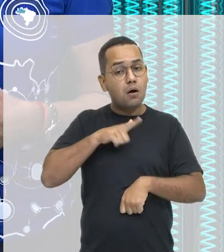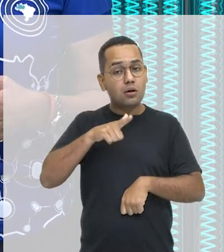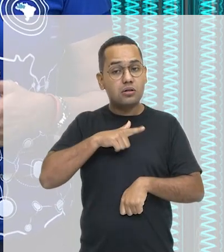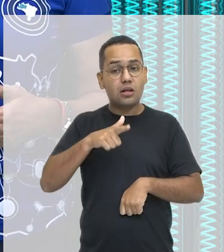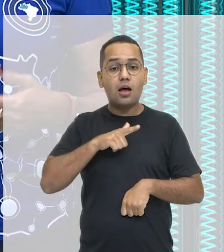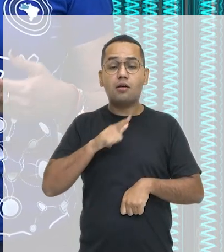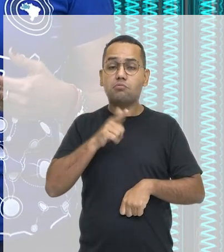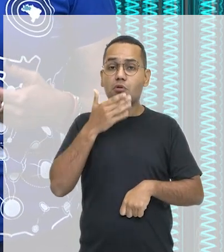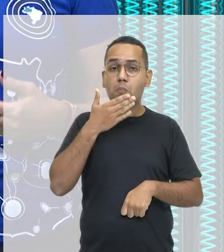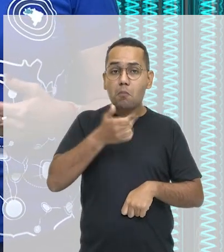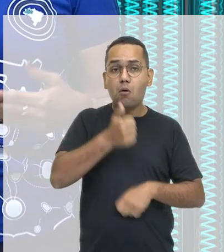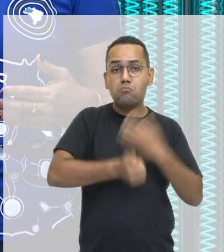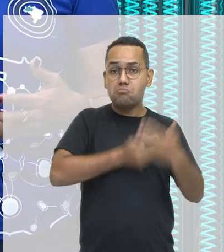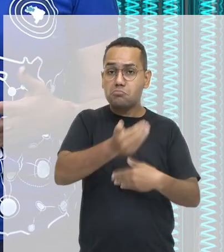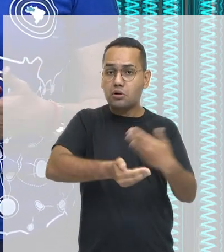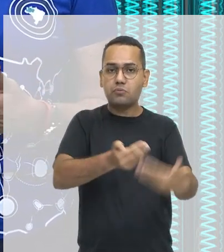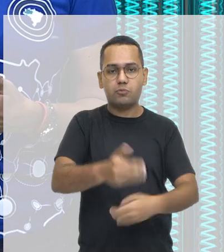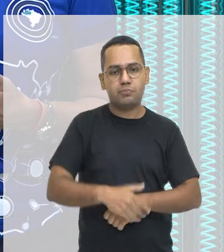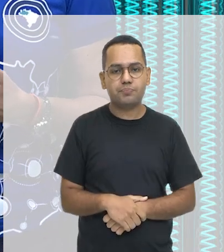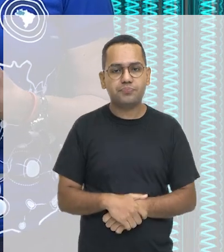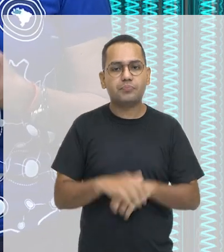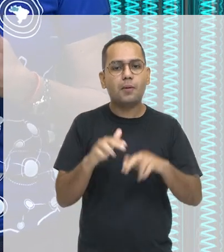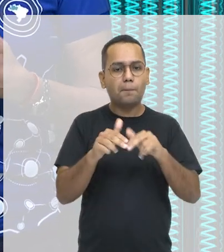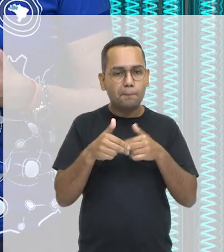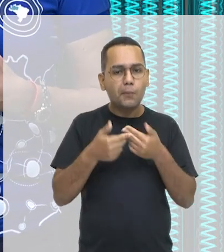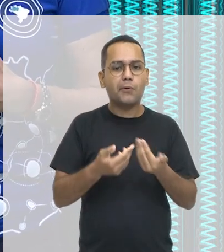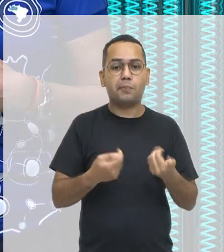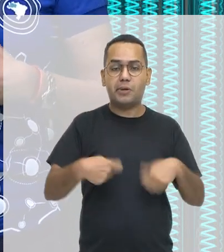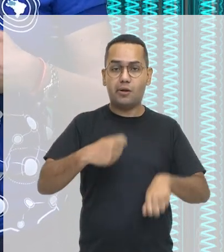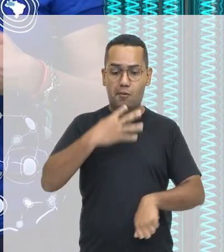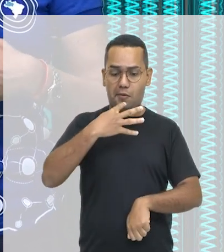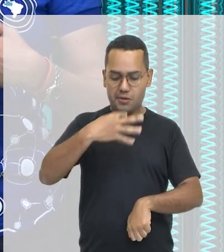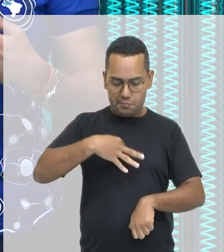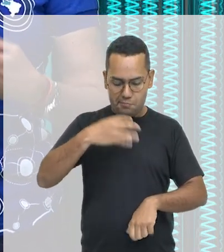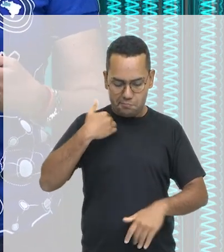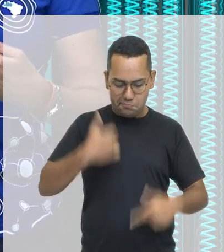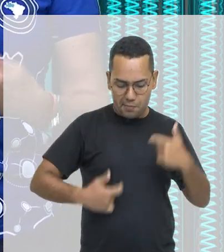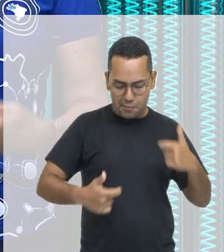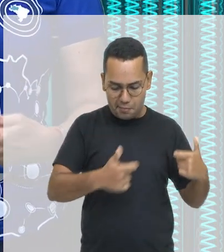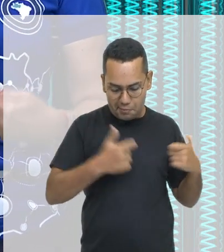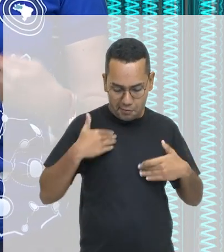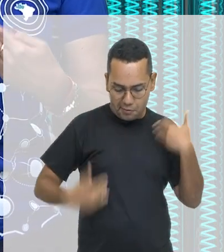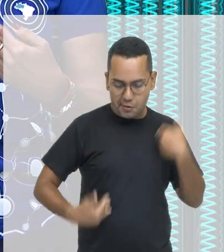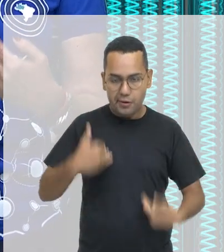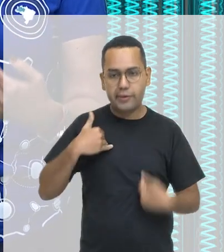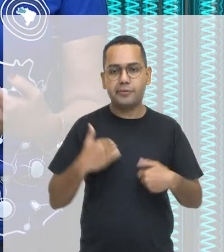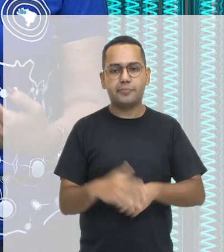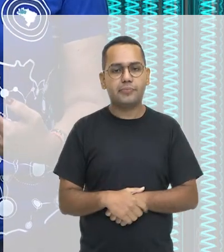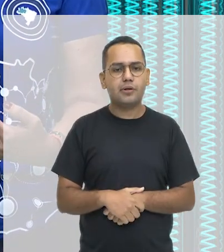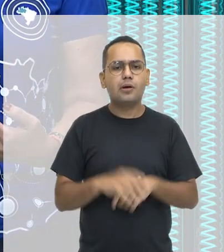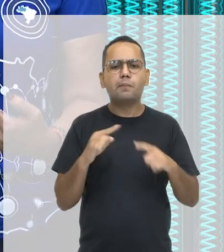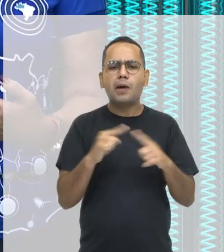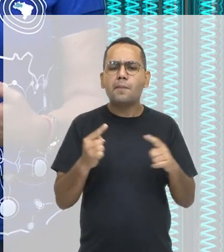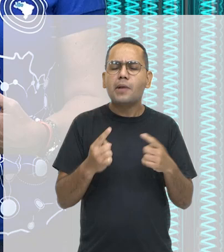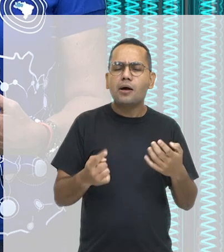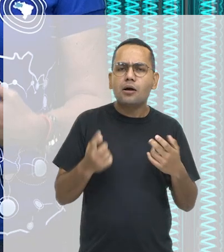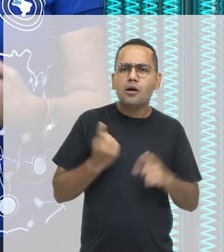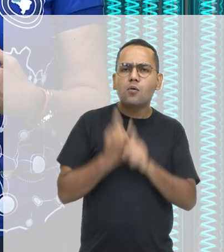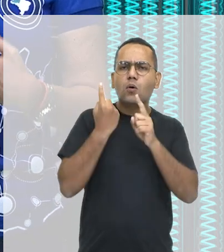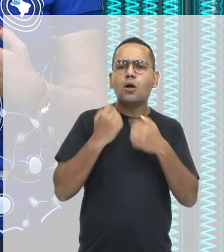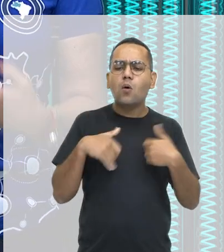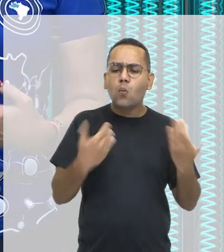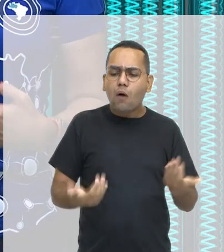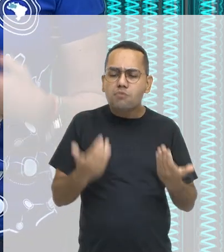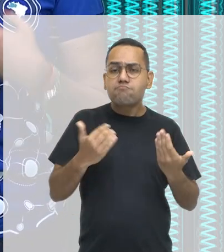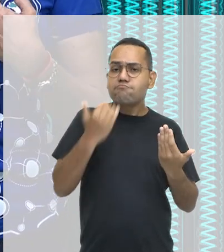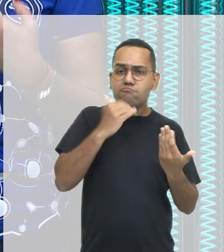papel. Faz-se necessário um conhecimento do próprio corpo para procurar sanar suas deficiências e saber